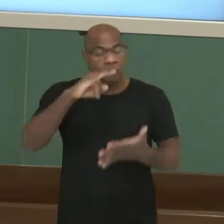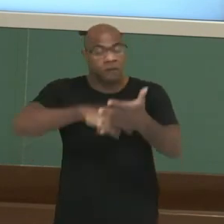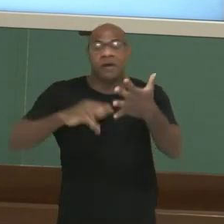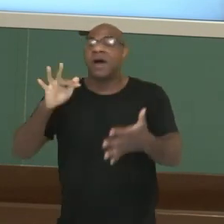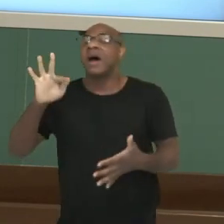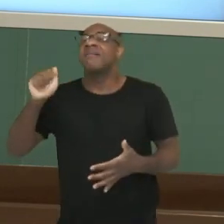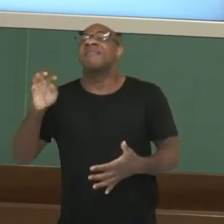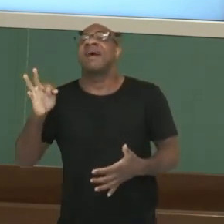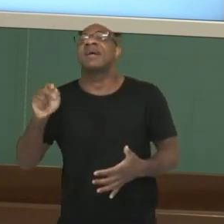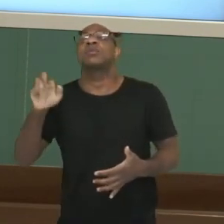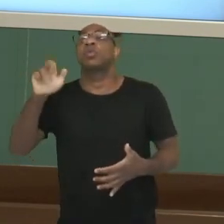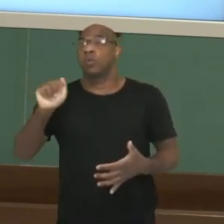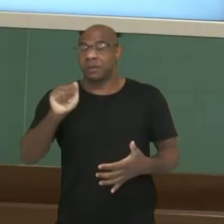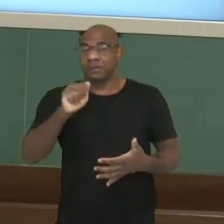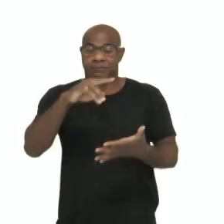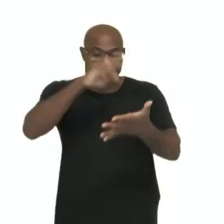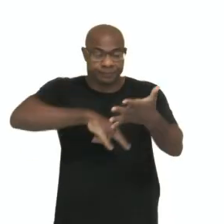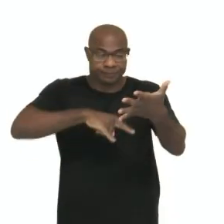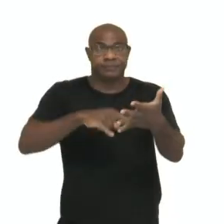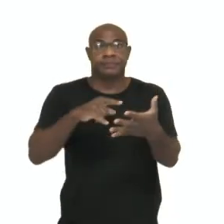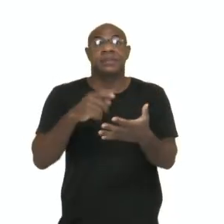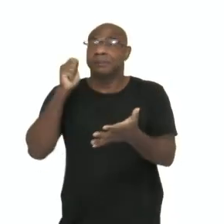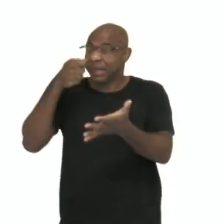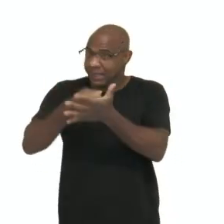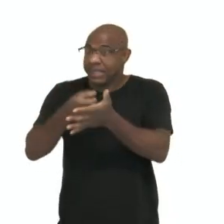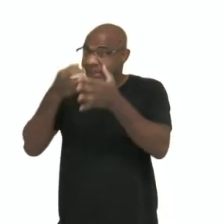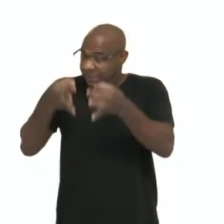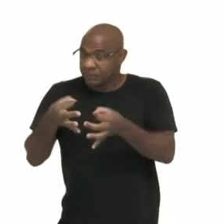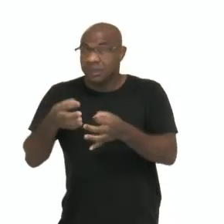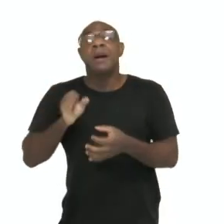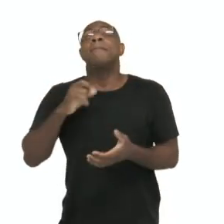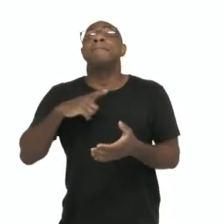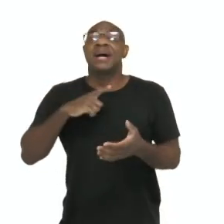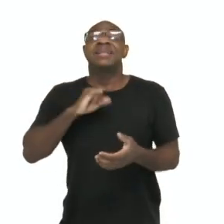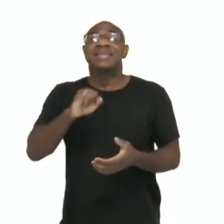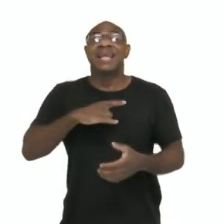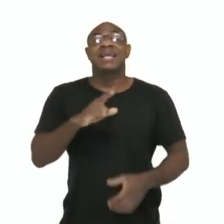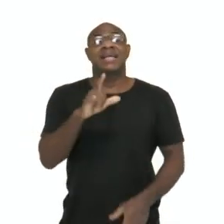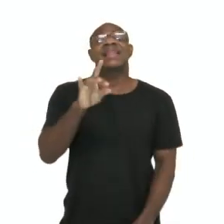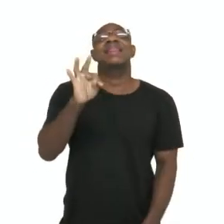dia, bonitinho, né? Mas tem uma taxa de 10% ao